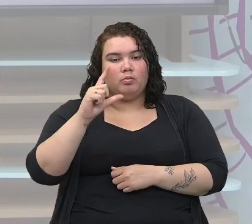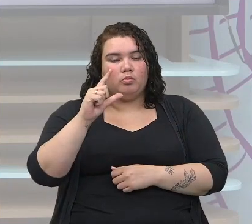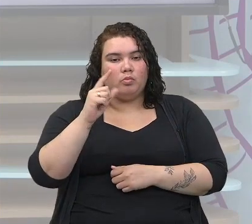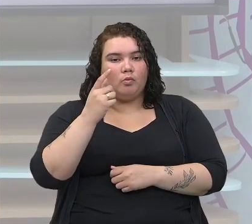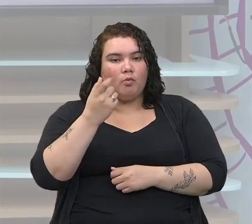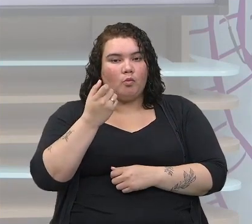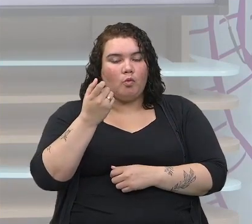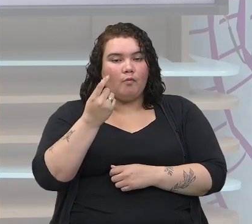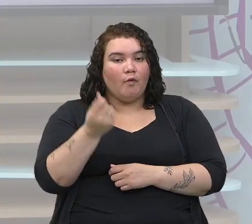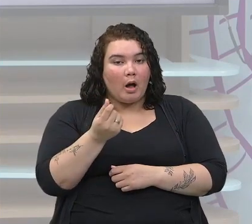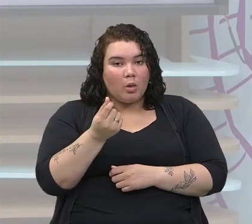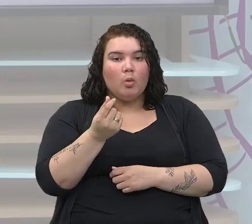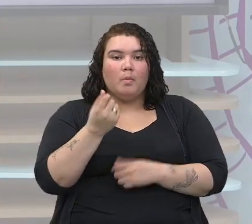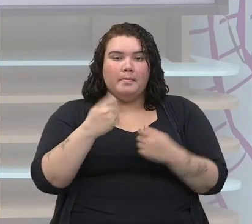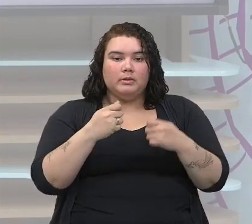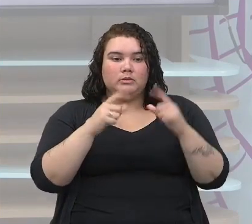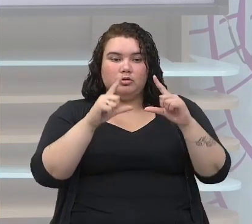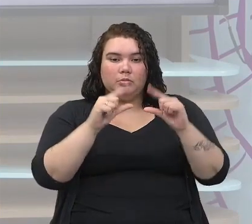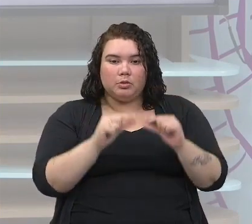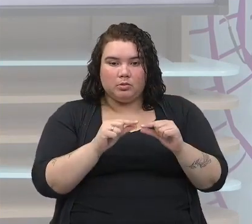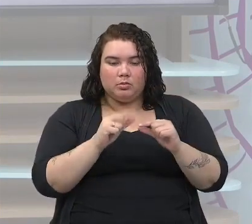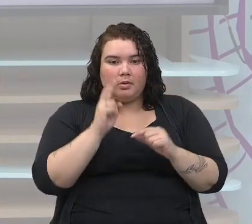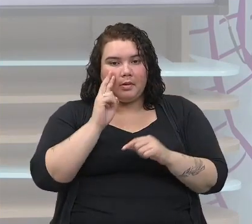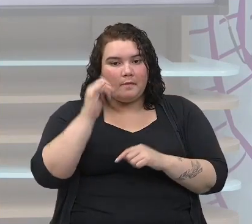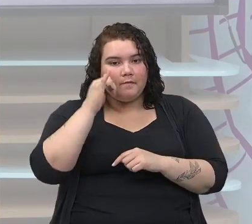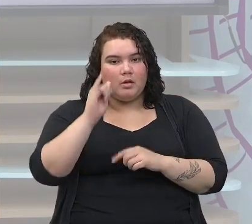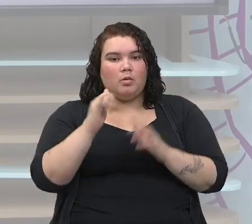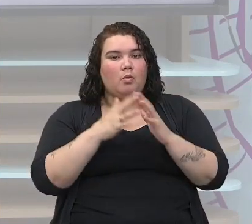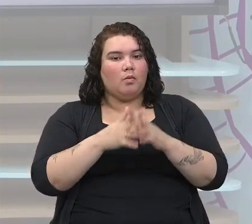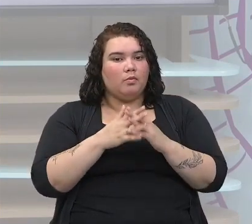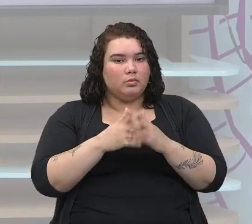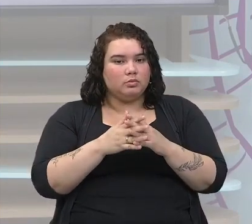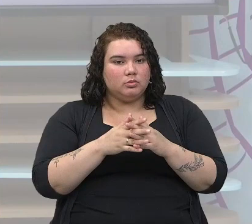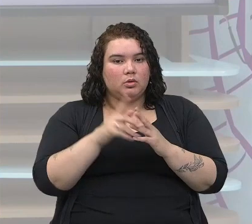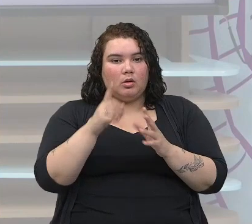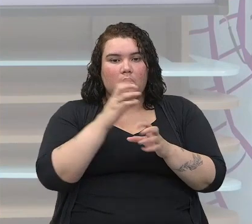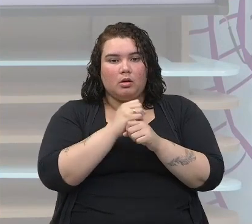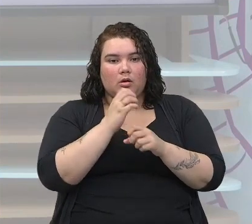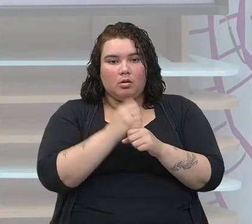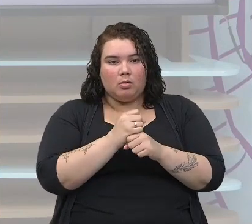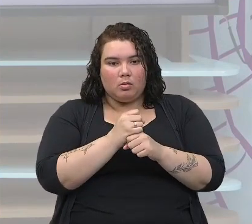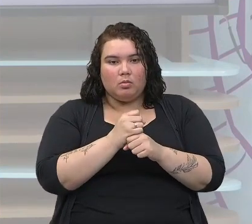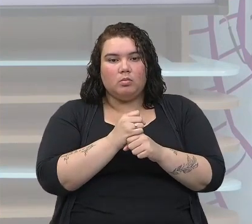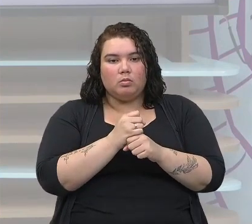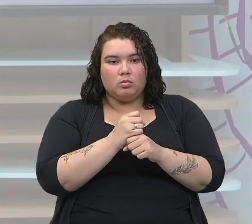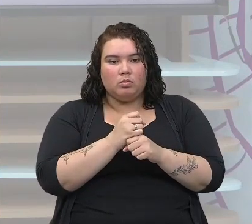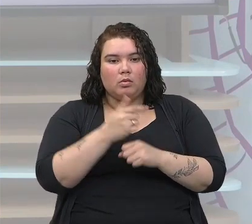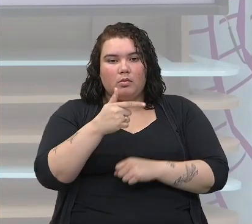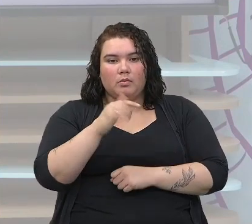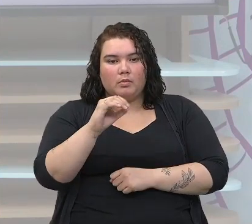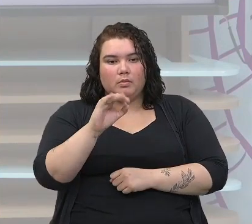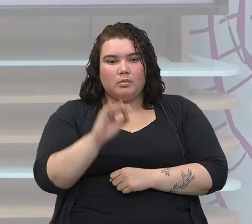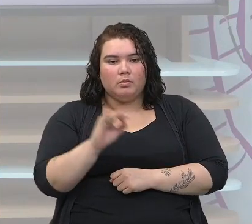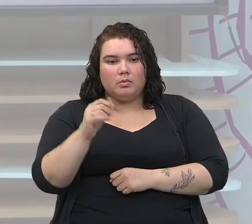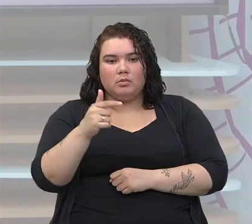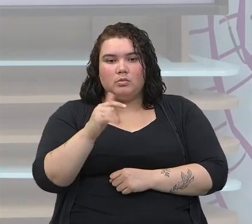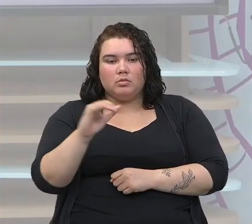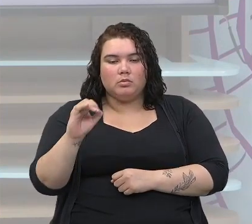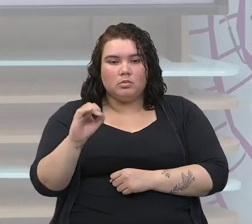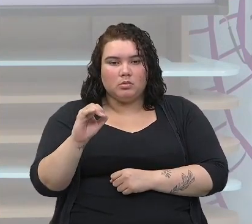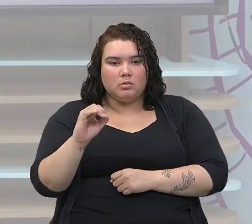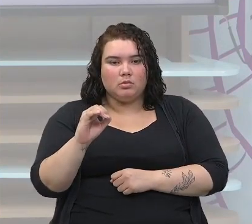ficar maior. Então, tem que tomar cuidado para não confundir, né? Você fazer o cálculo aqui, 20% de